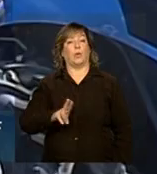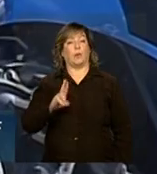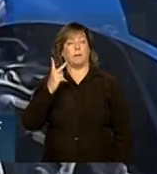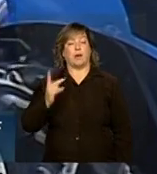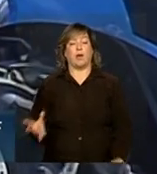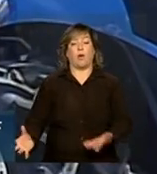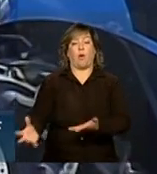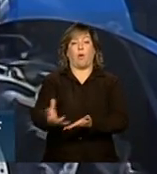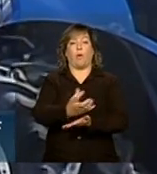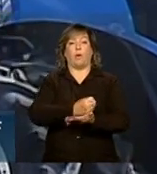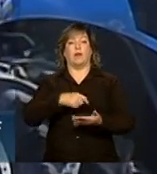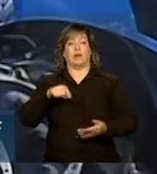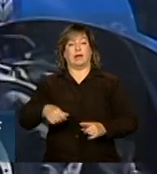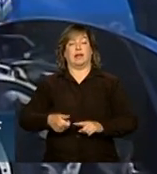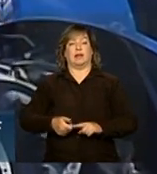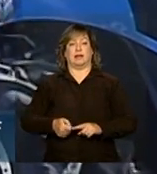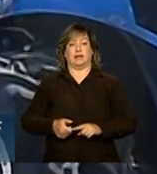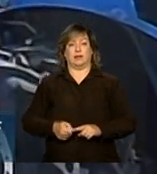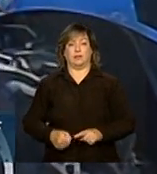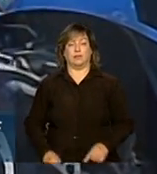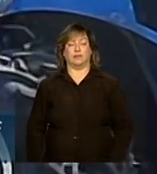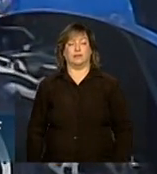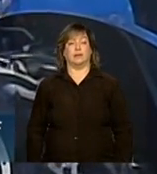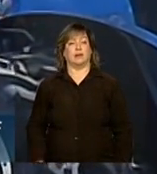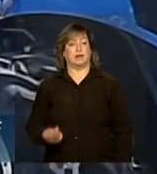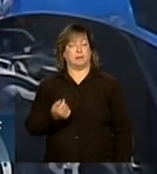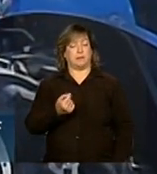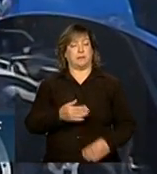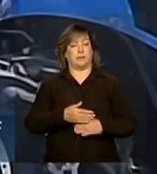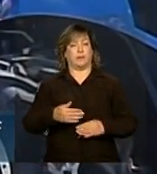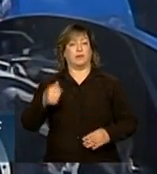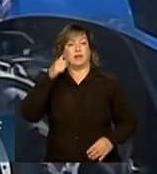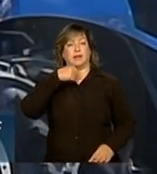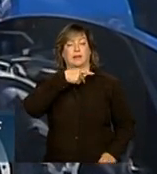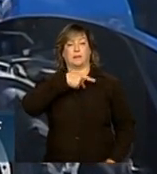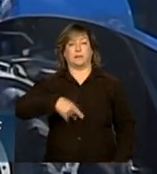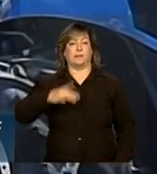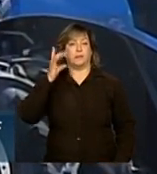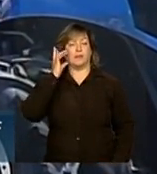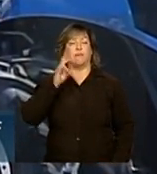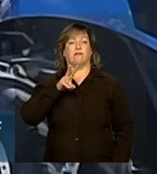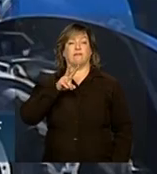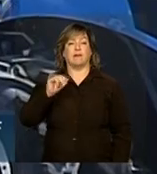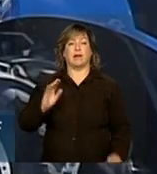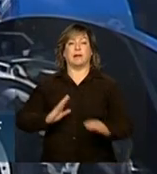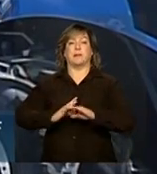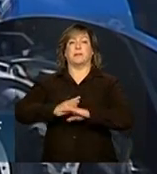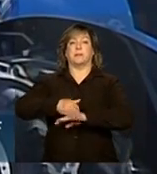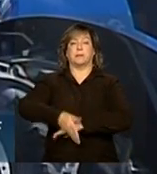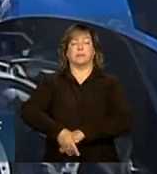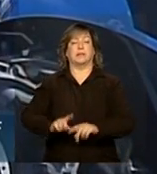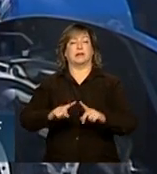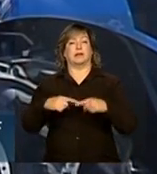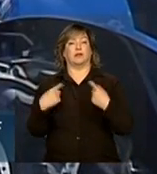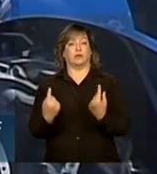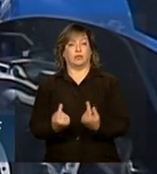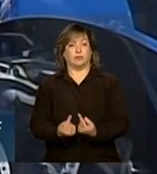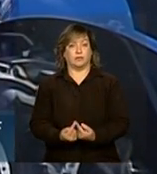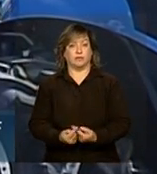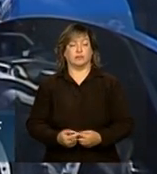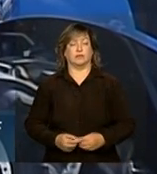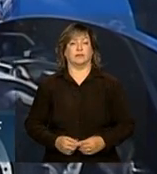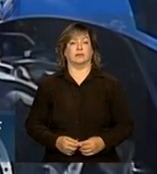a colheita deste grão logo mais a presidenta então vai participar da cerimônia